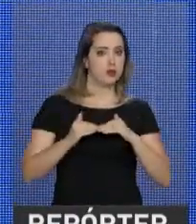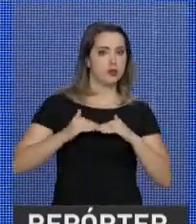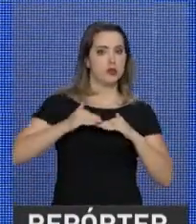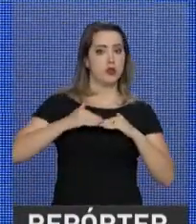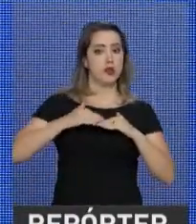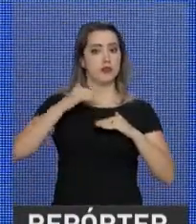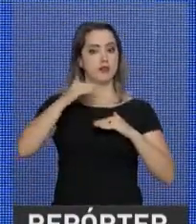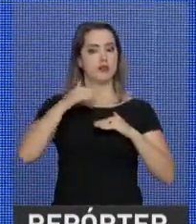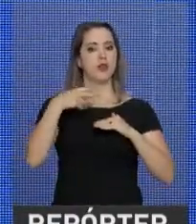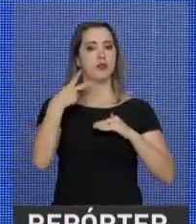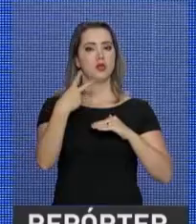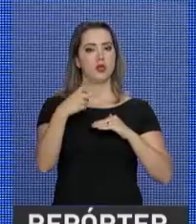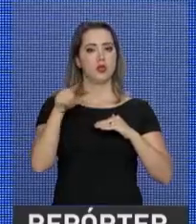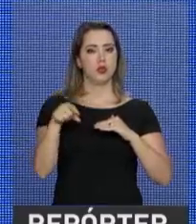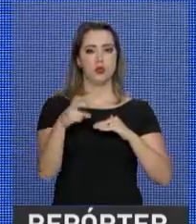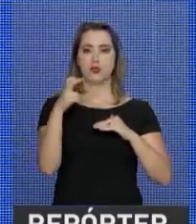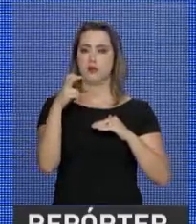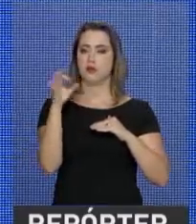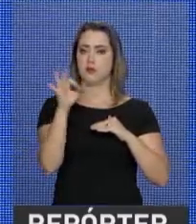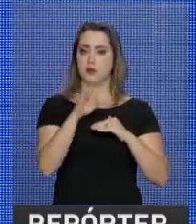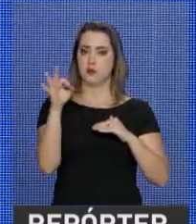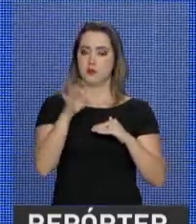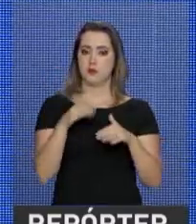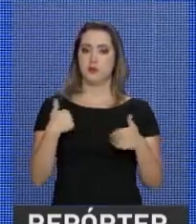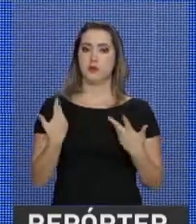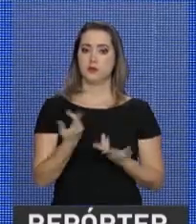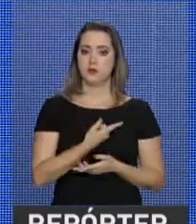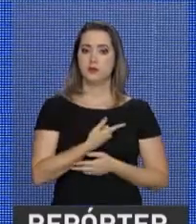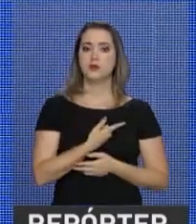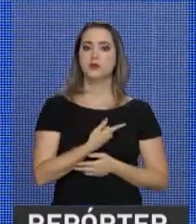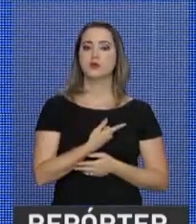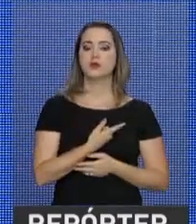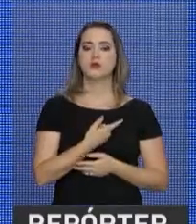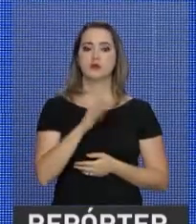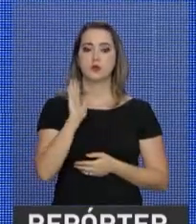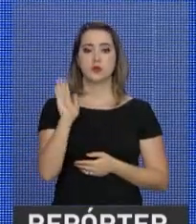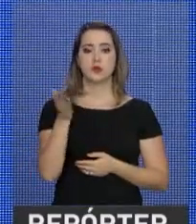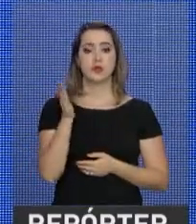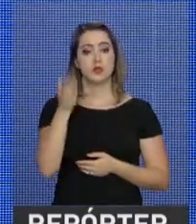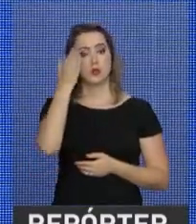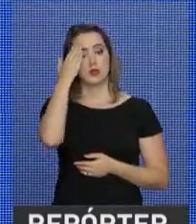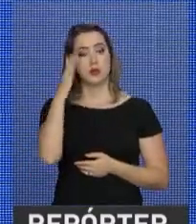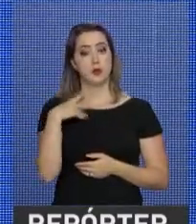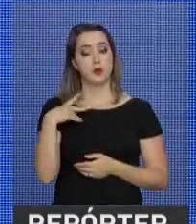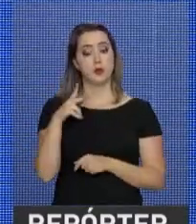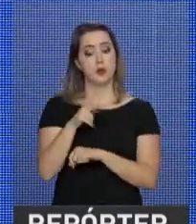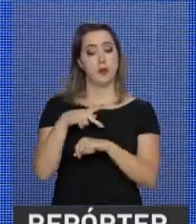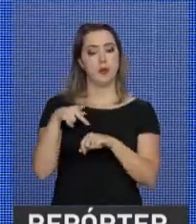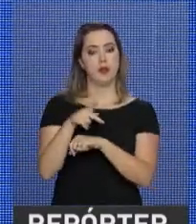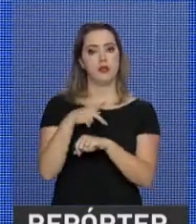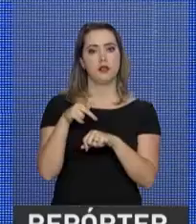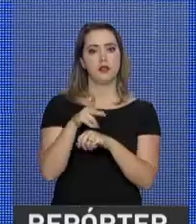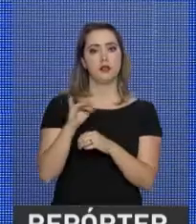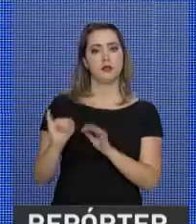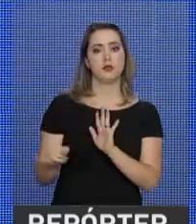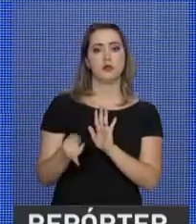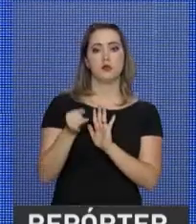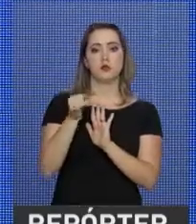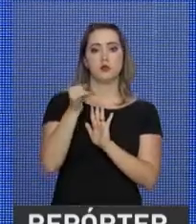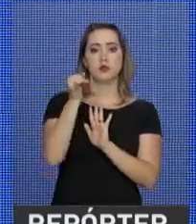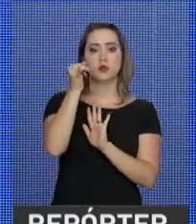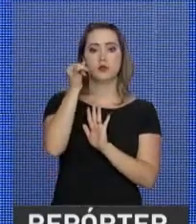de 2,5%. Convenhamos, por receber o país com juros